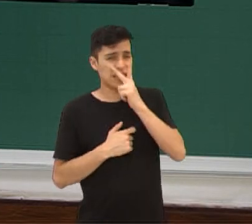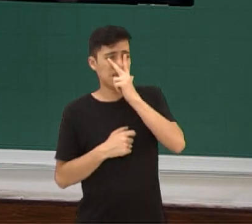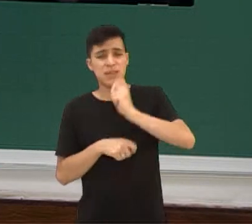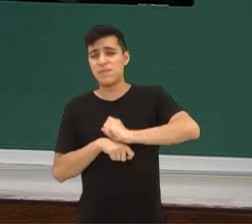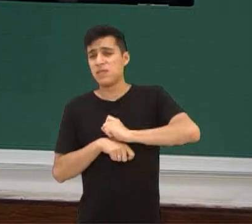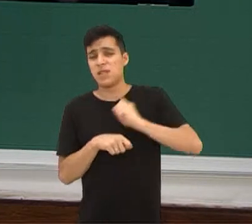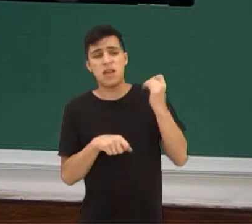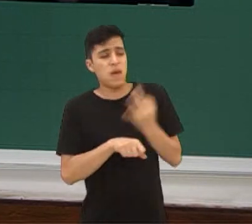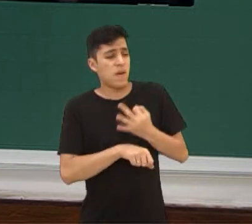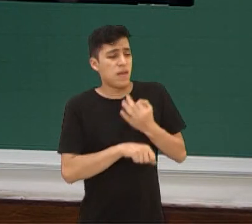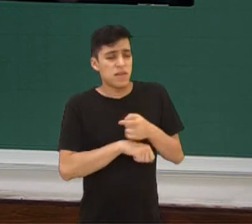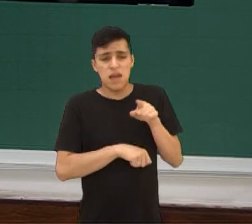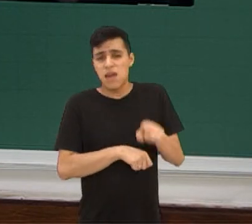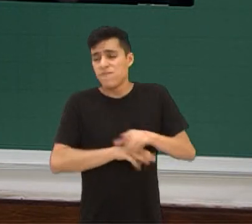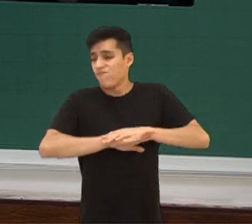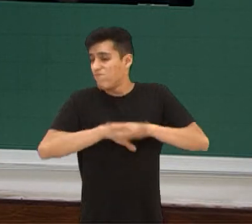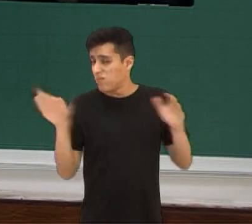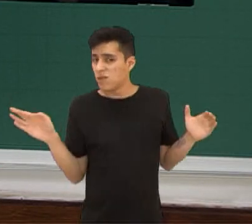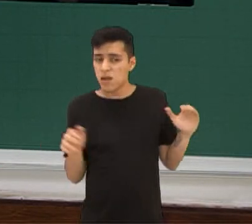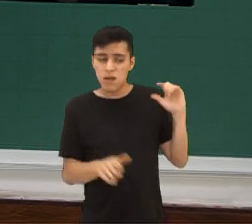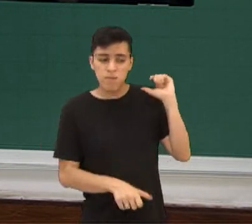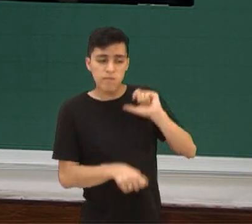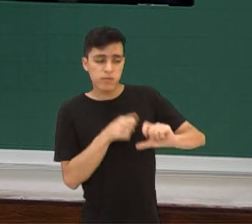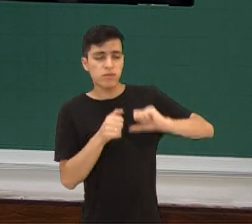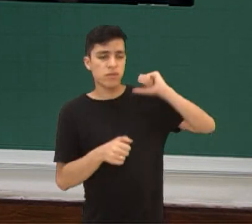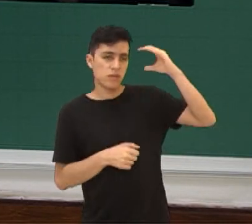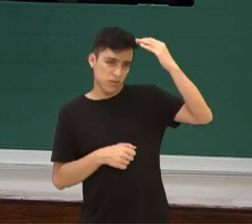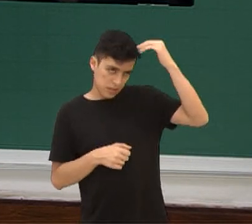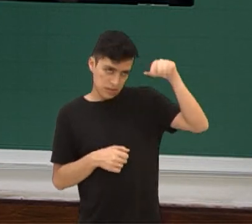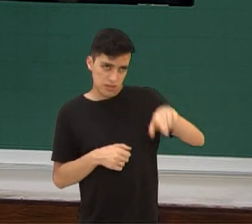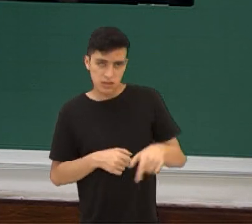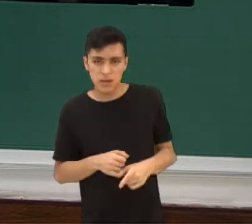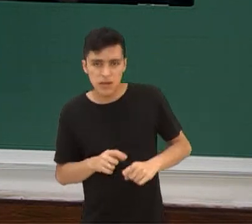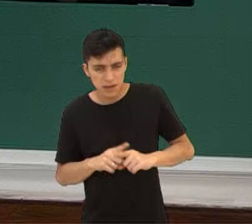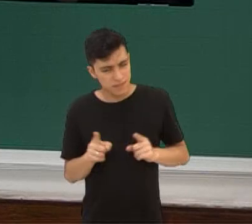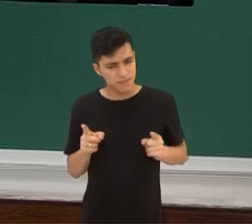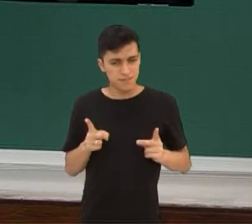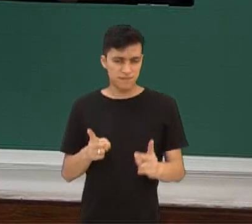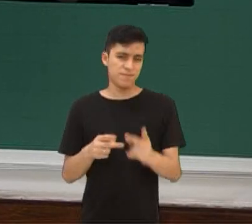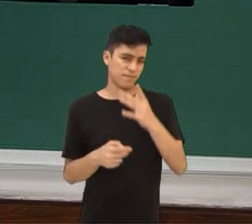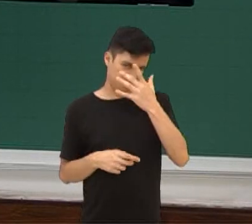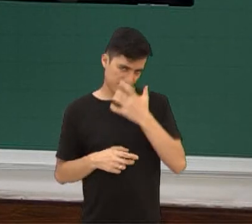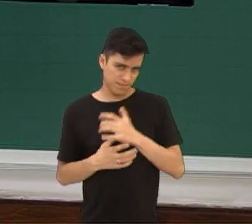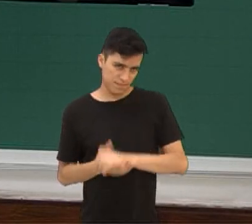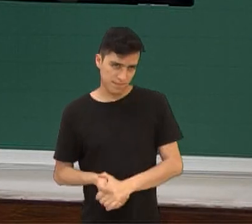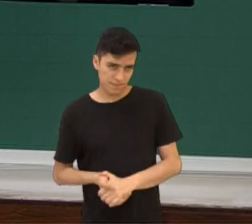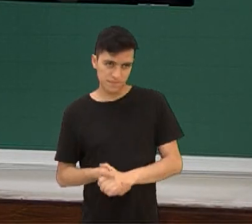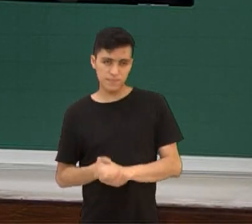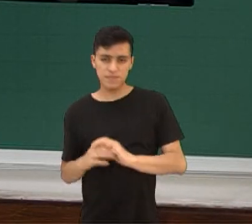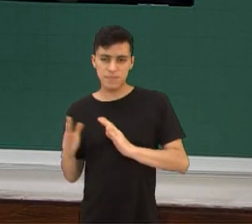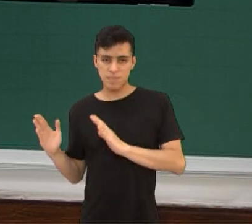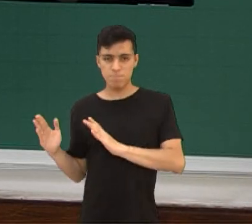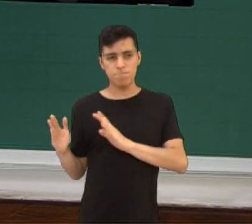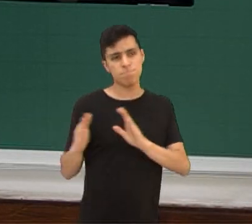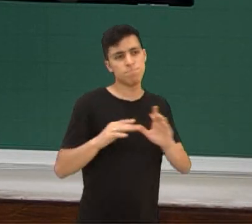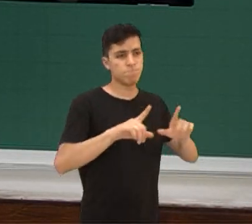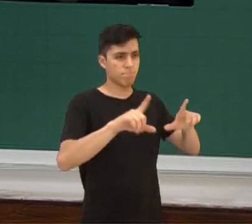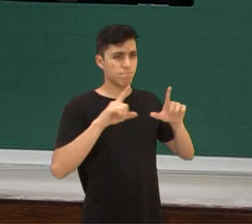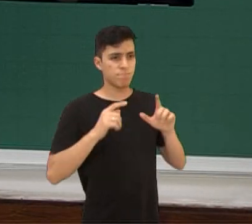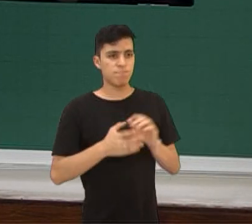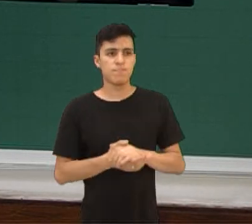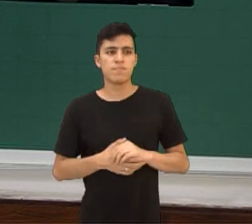Ela mudou o caráter que ela tinha. Então, ela sempre está brava, né? Próximo,